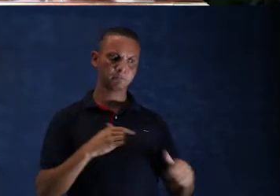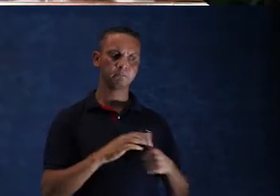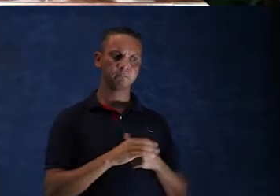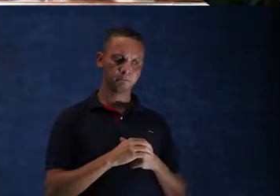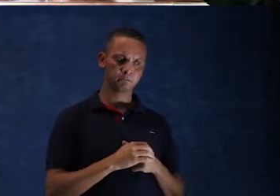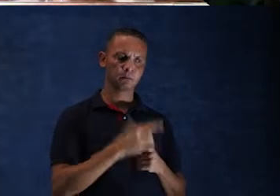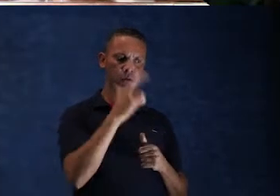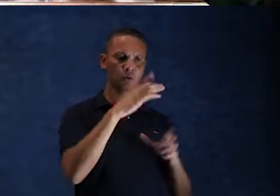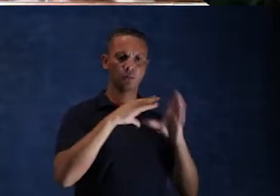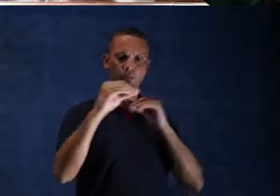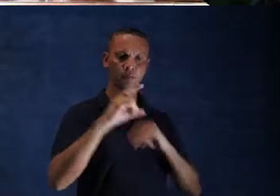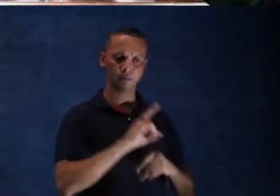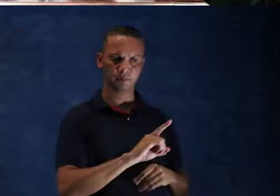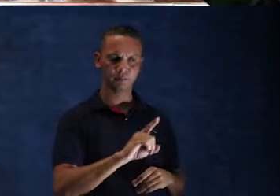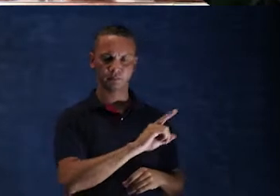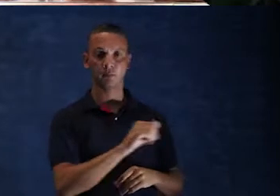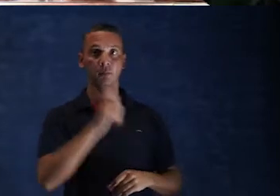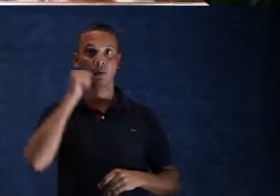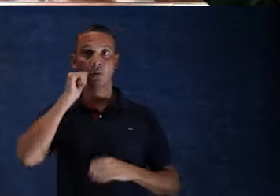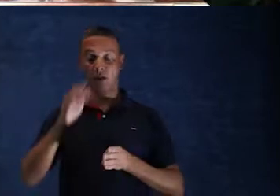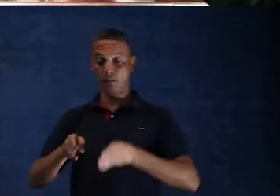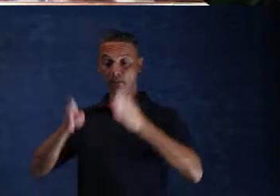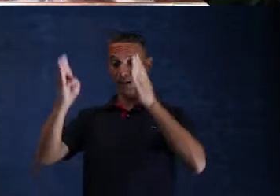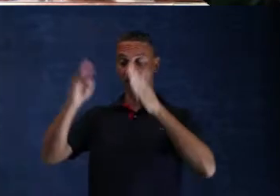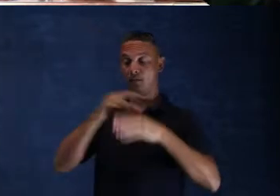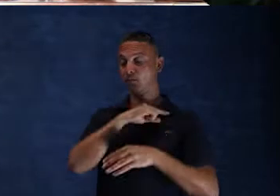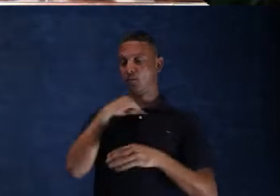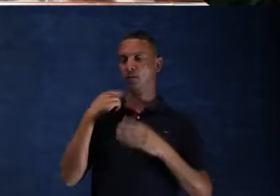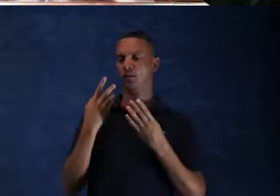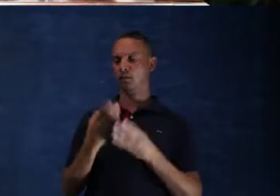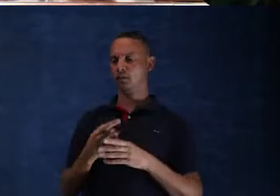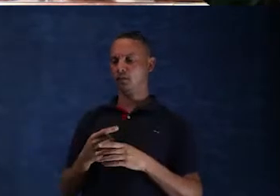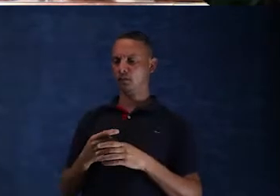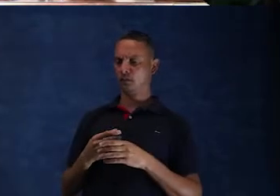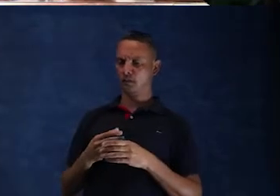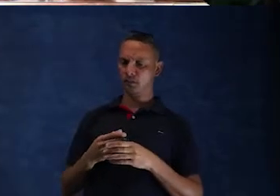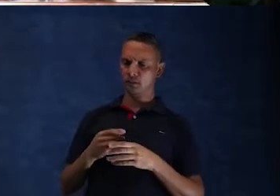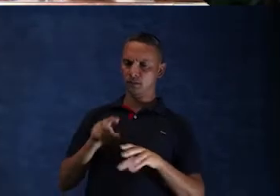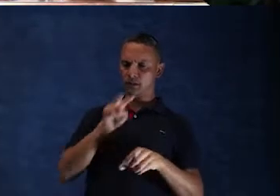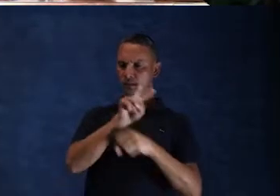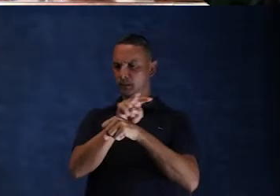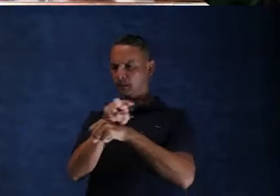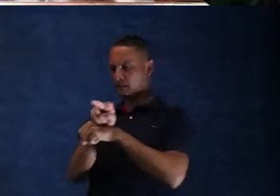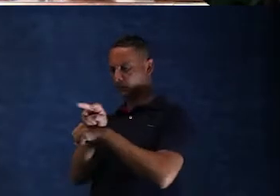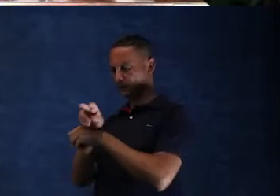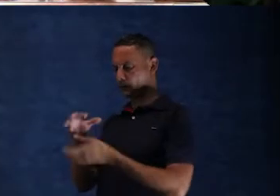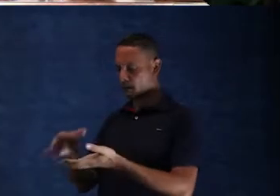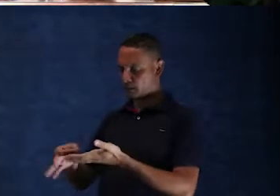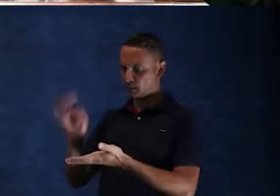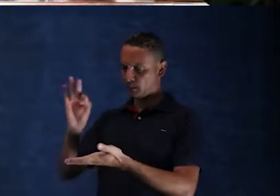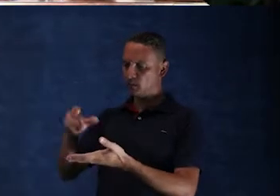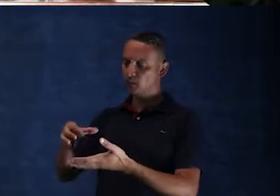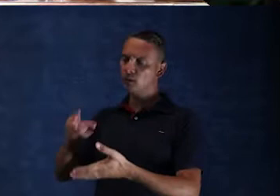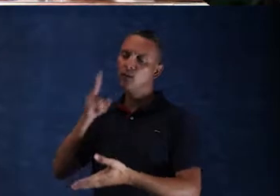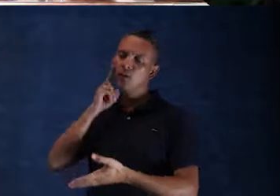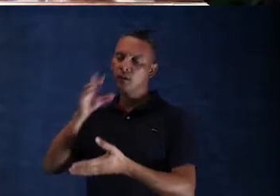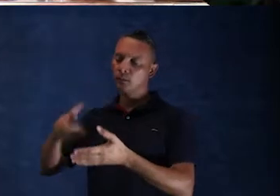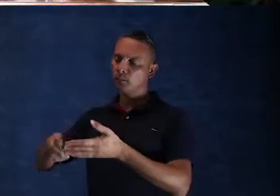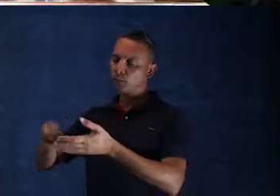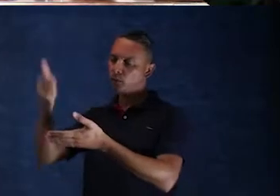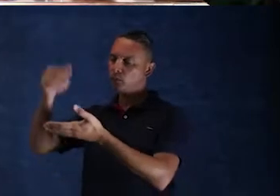delegado. No apartamento da falecida, o detetive pega um cálice e abre uma garrafa de vinho do Porto.